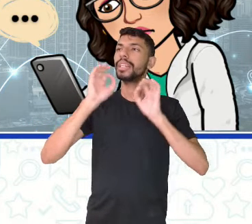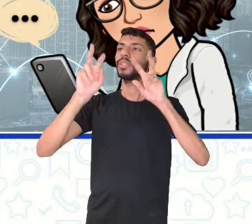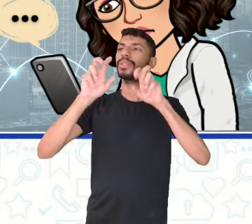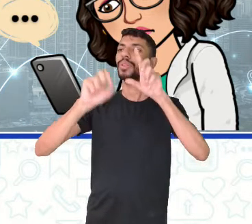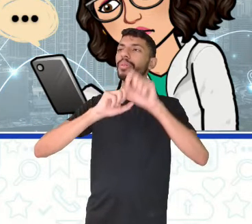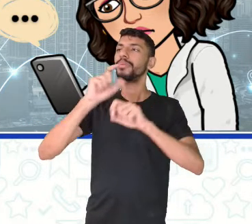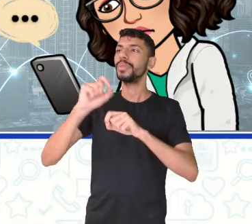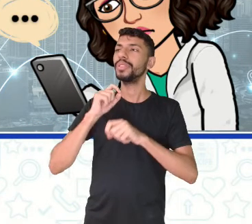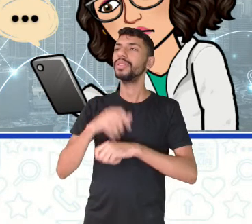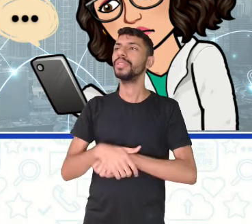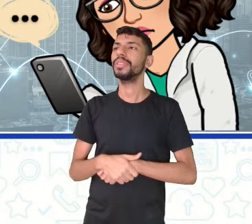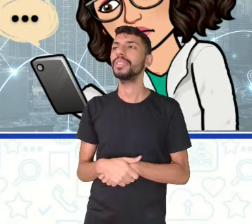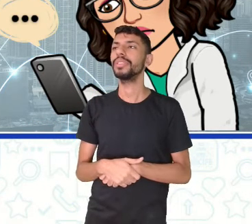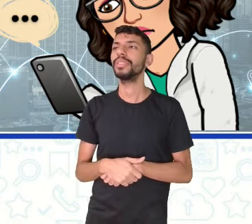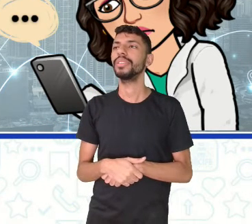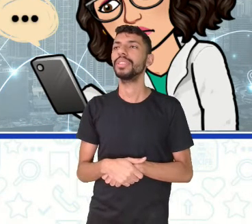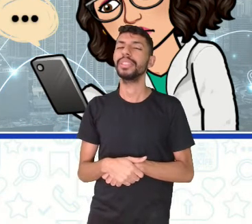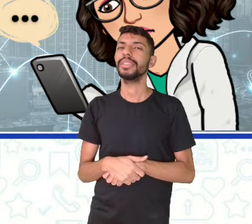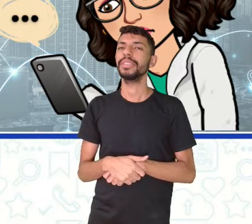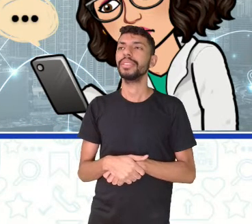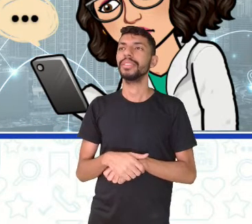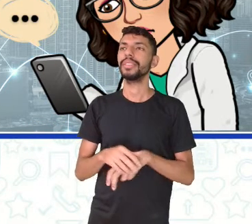a